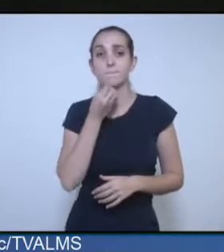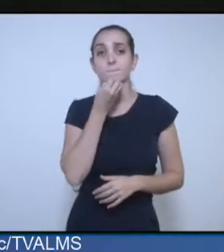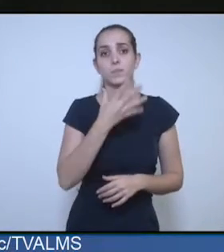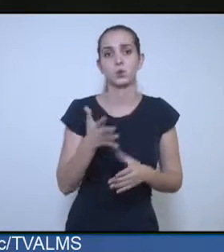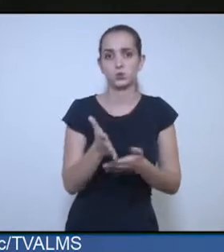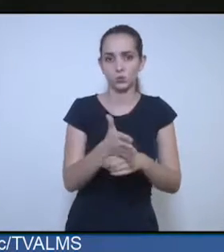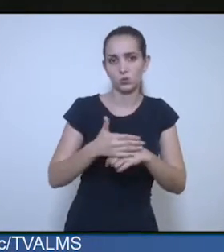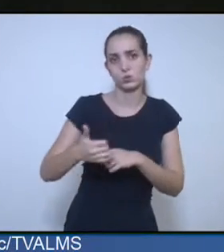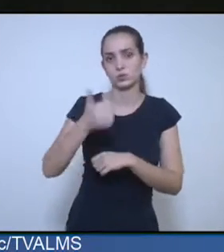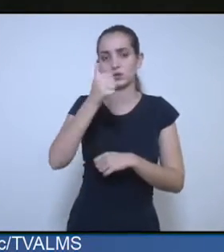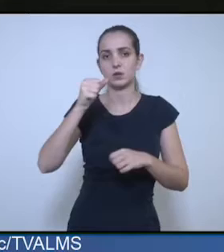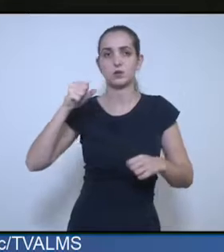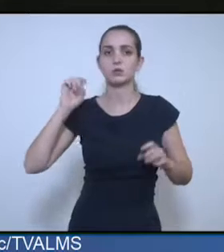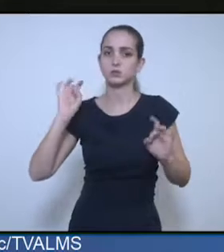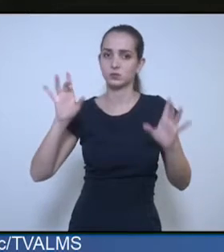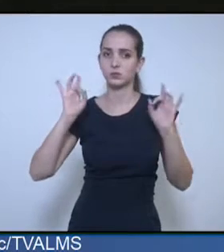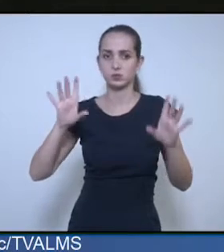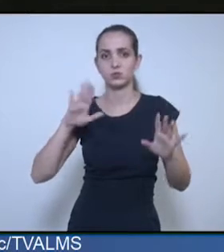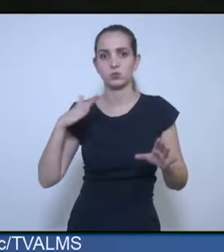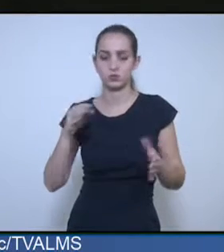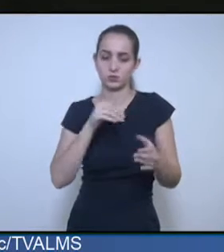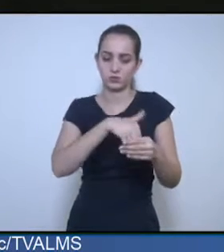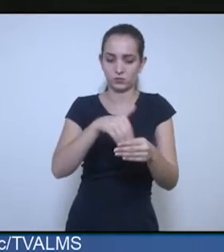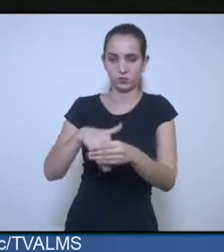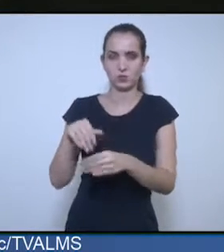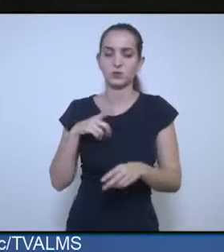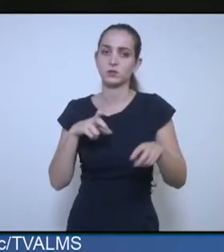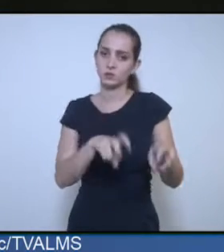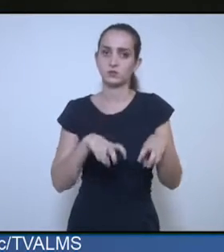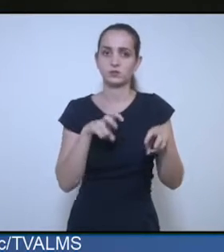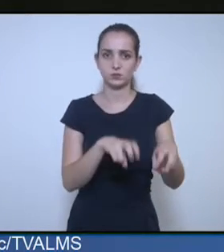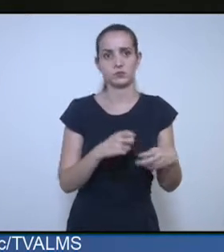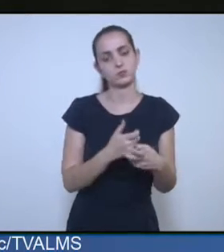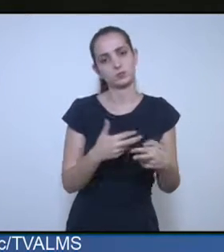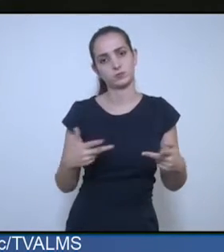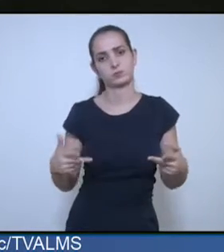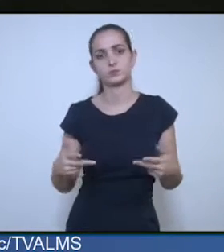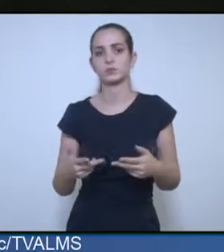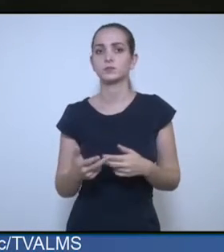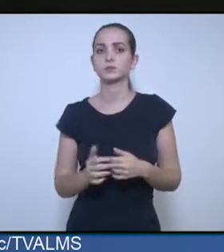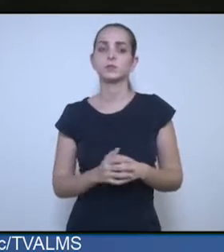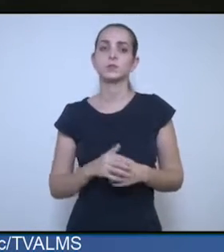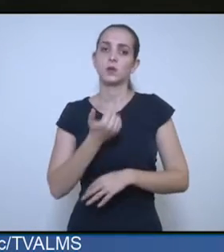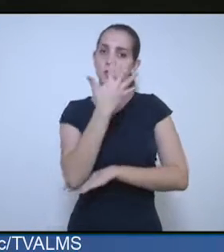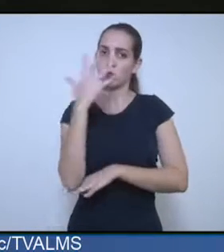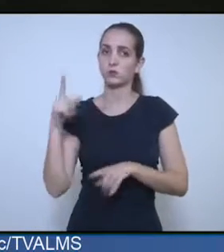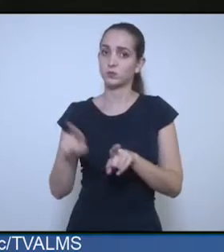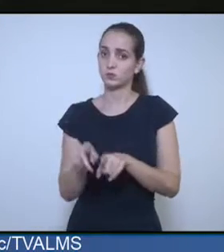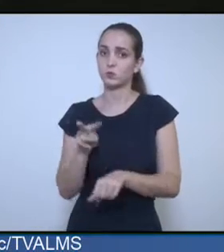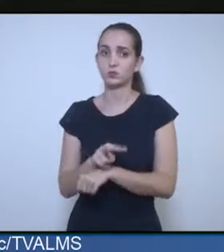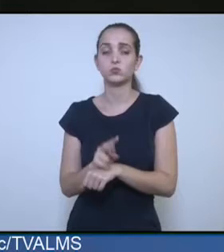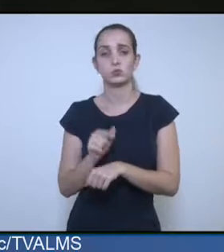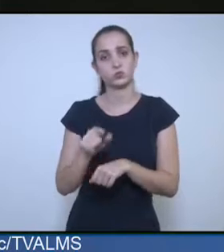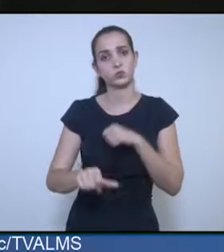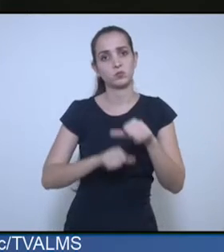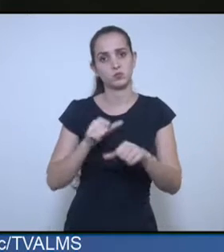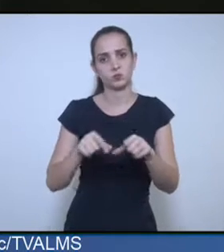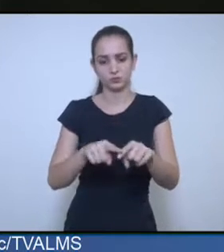qualidade, particularmente aqueles voltados para a questão da produção agroecológica, e é através da reforma agrária que a gente faz